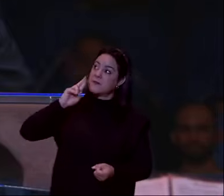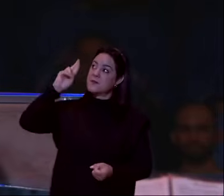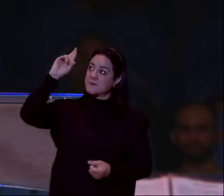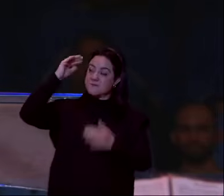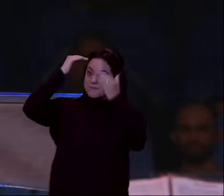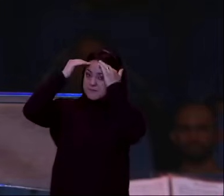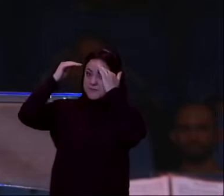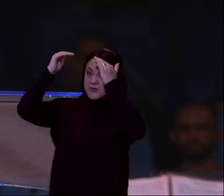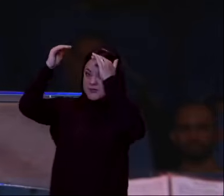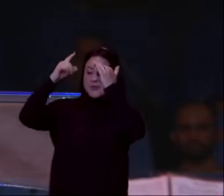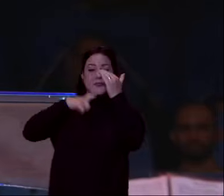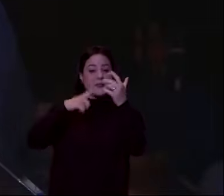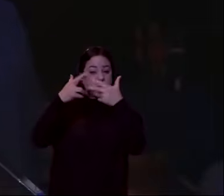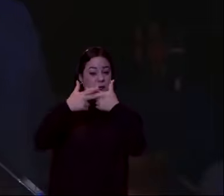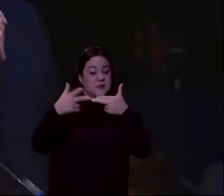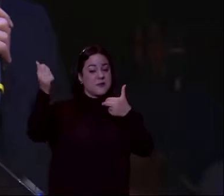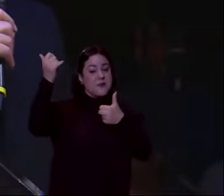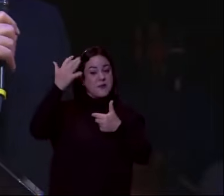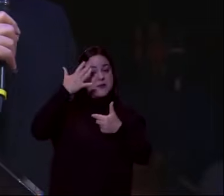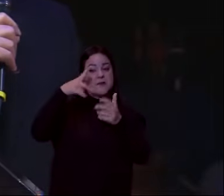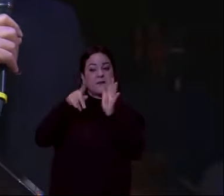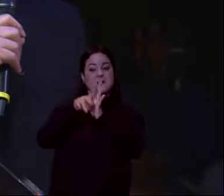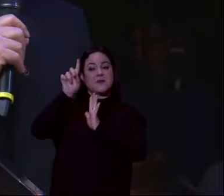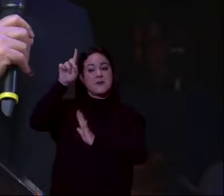da graça de Deus na sua vida.